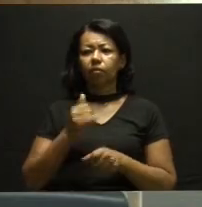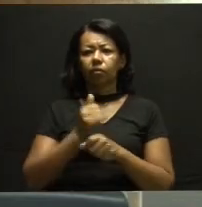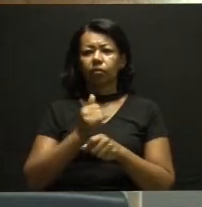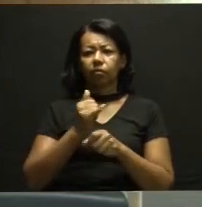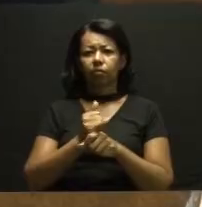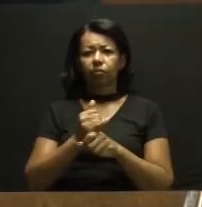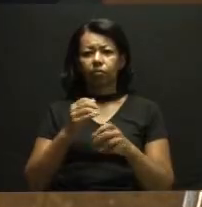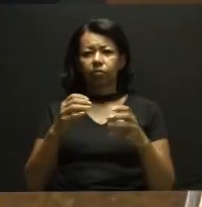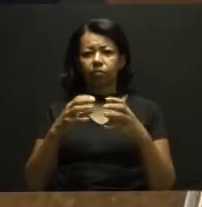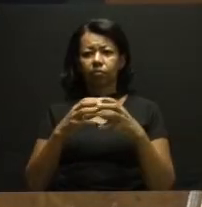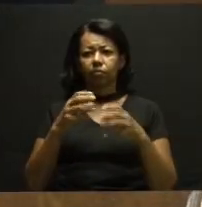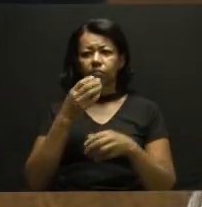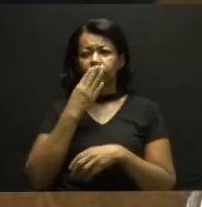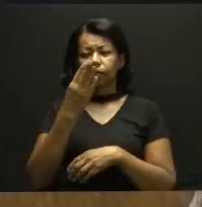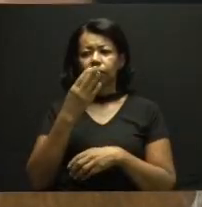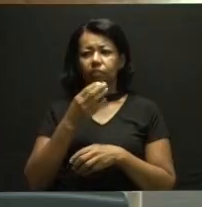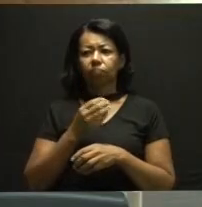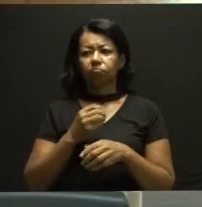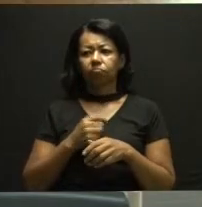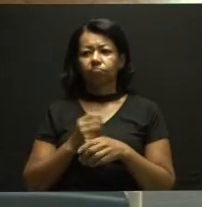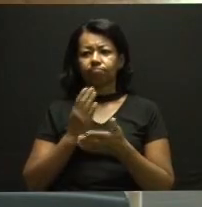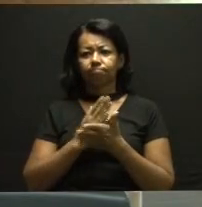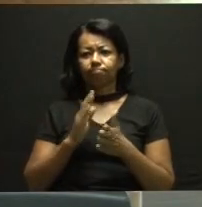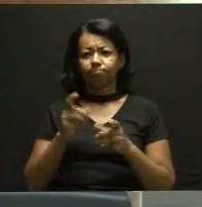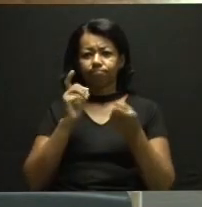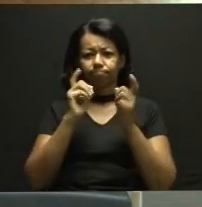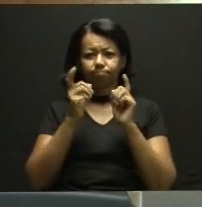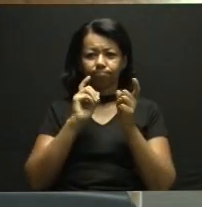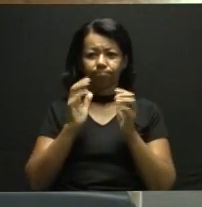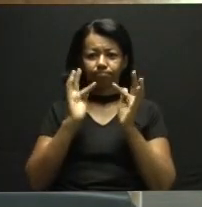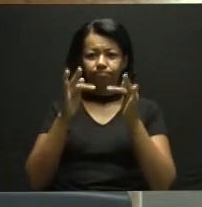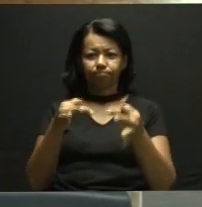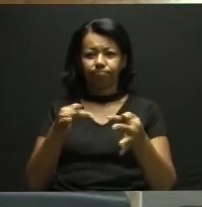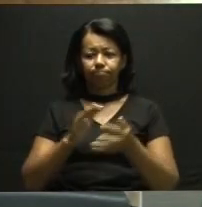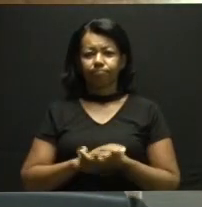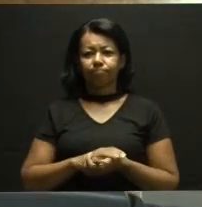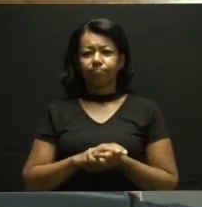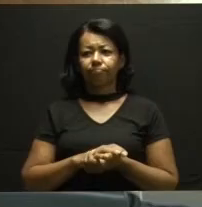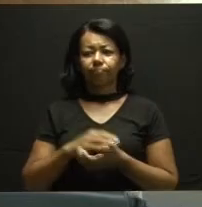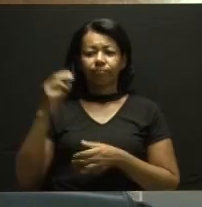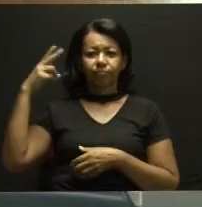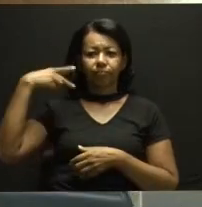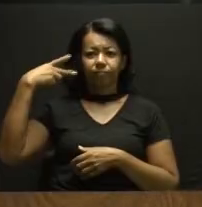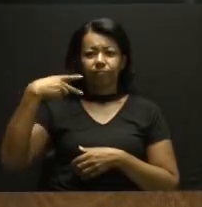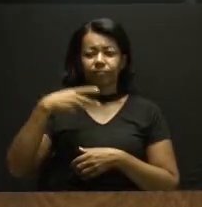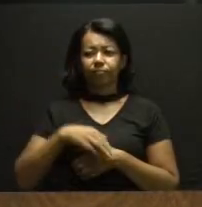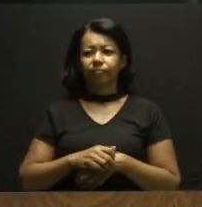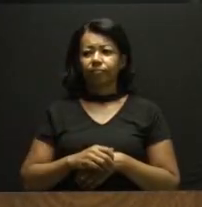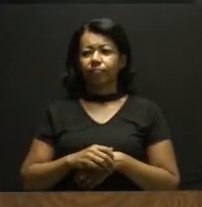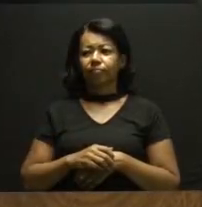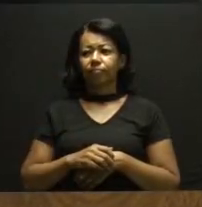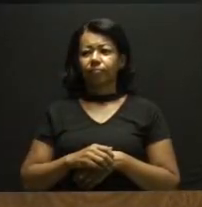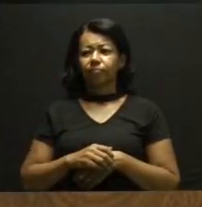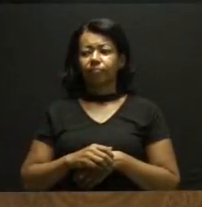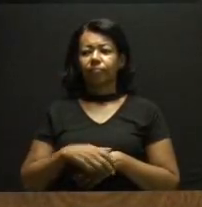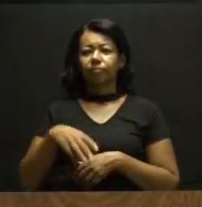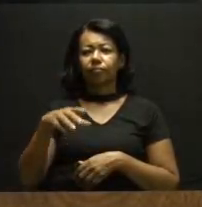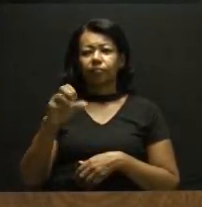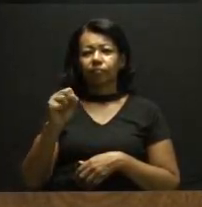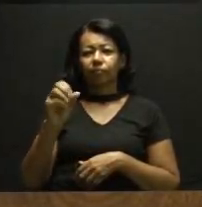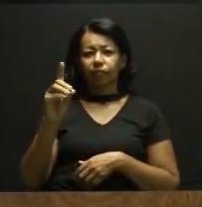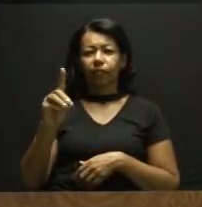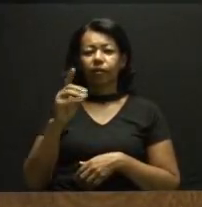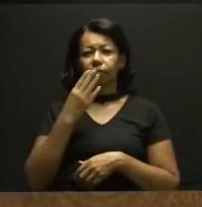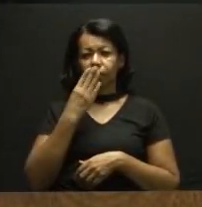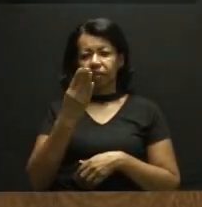prb pb substituição da sessão estão dia 11 o presidente questão de ordem ver dona como líder da bancada do solidariedade pela